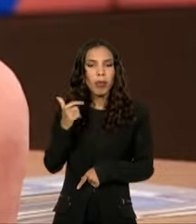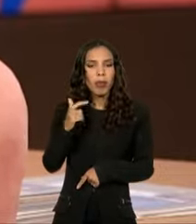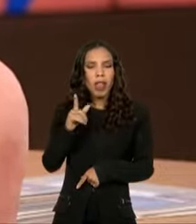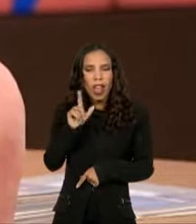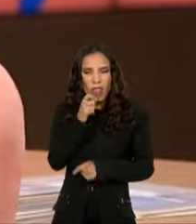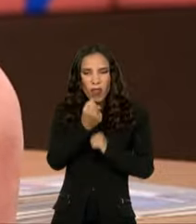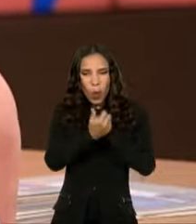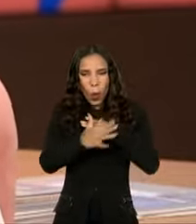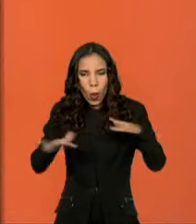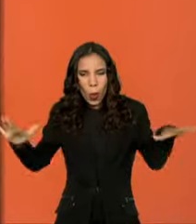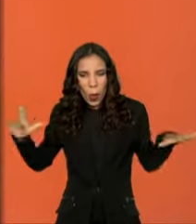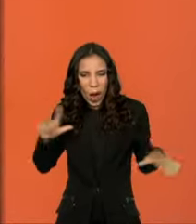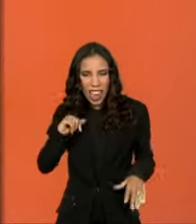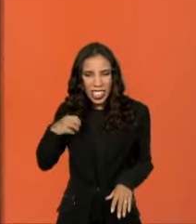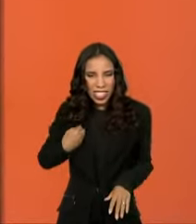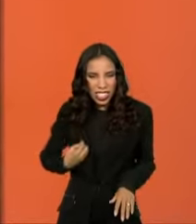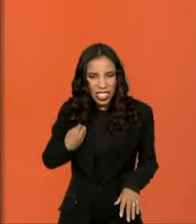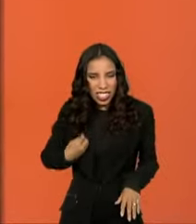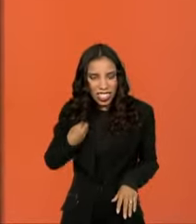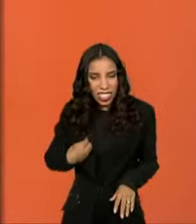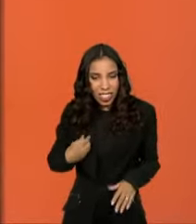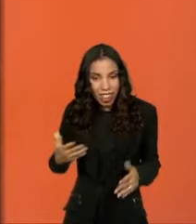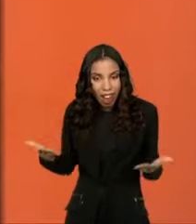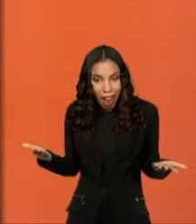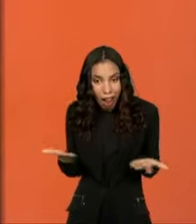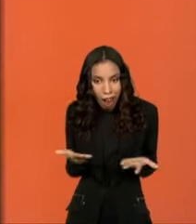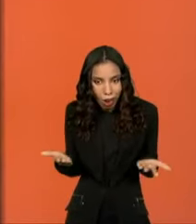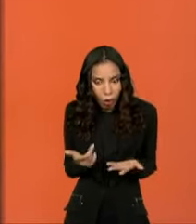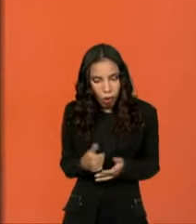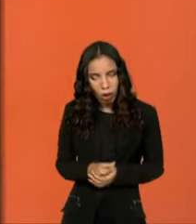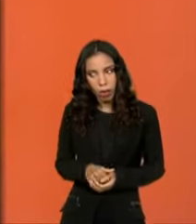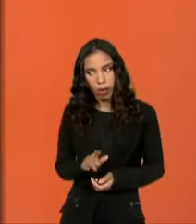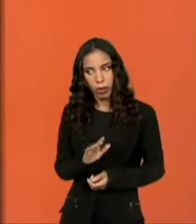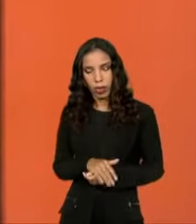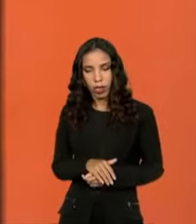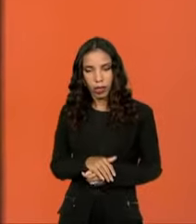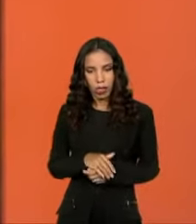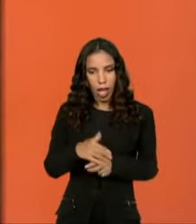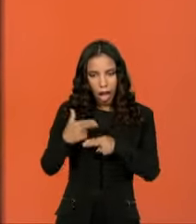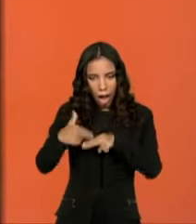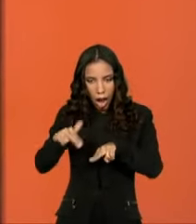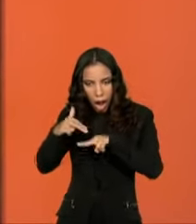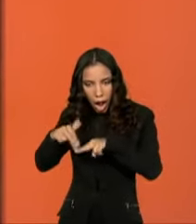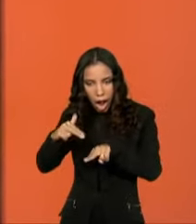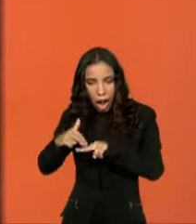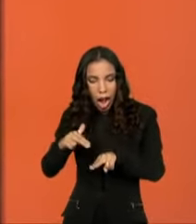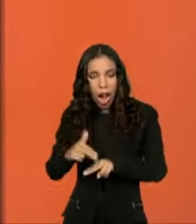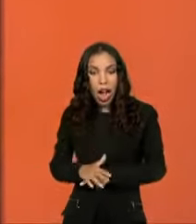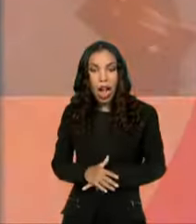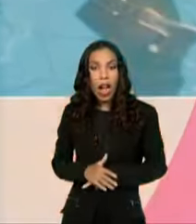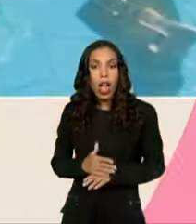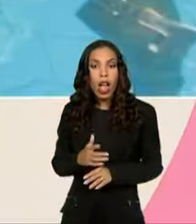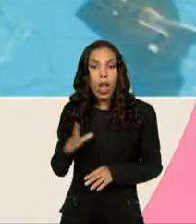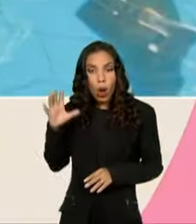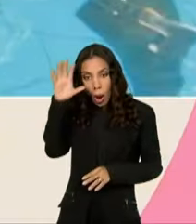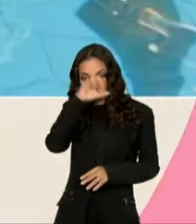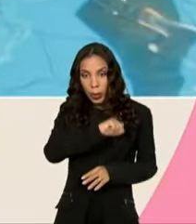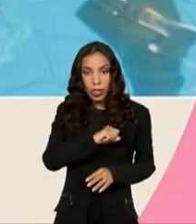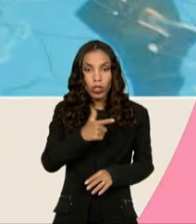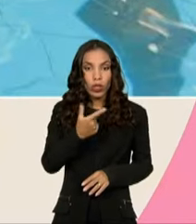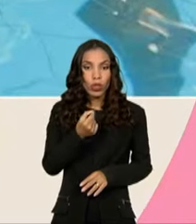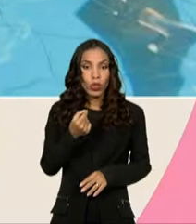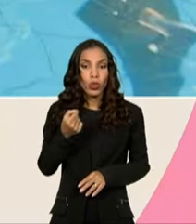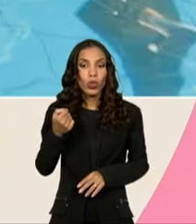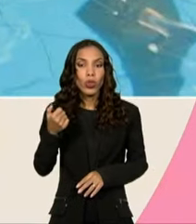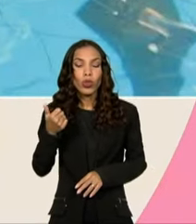freque danada. Não, mas agora, né? Mas eu tinha, Você tinha medo de natação, eu aprendi a nadar em 2018, ali. Ah, o